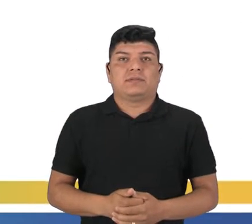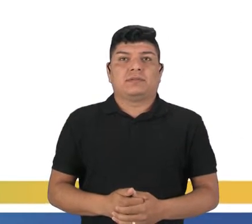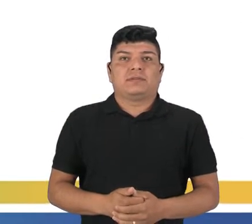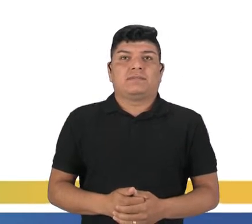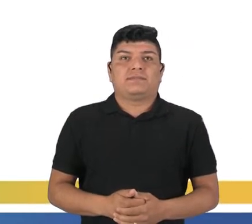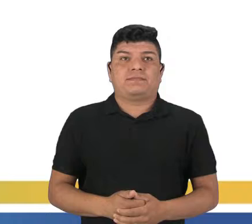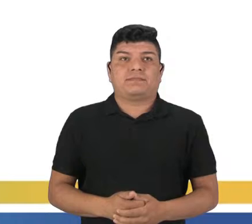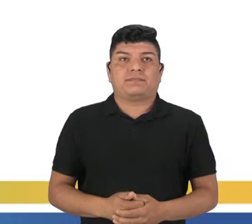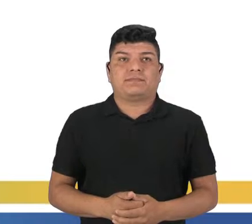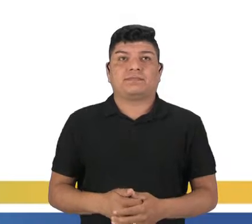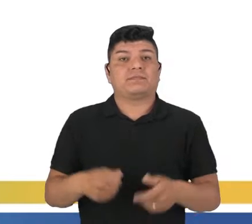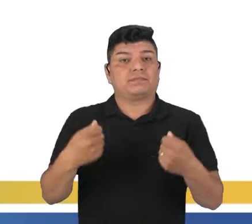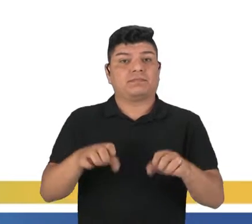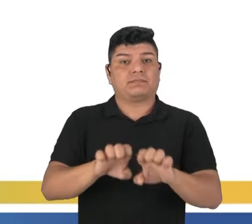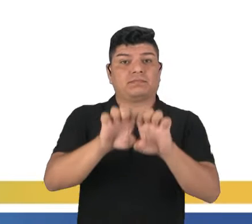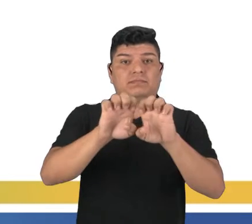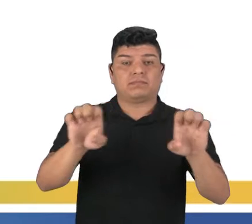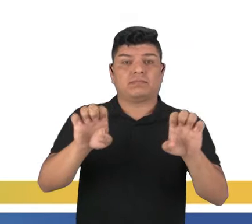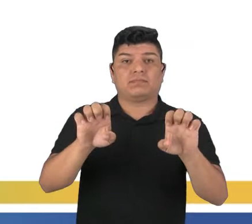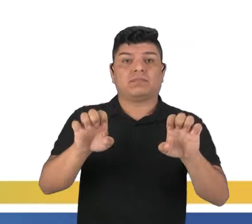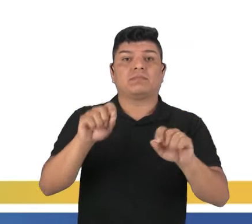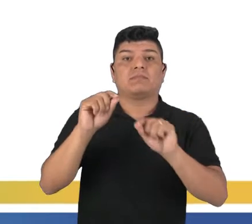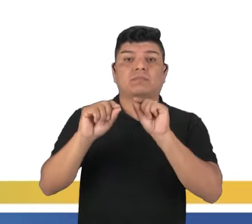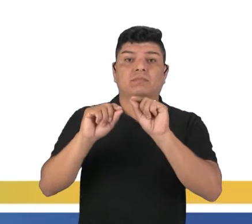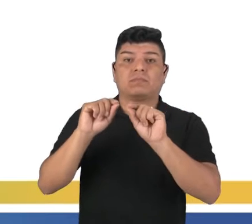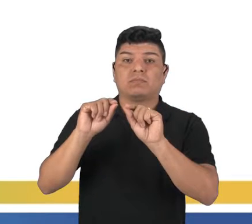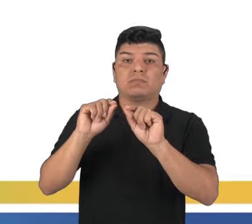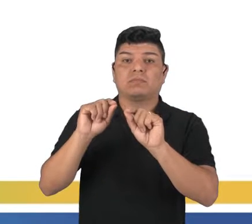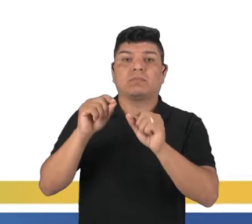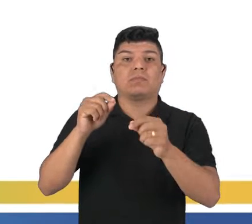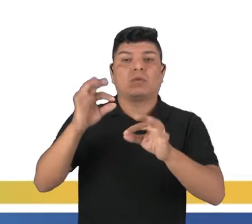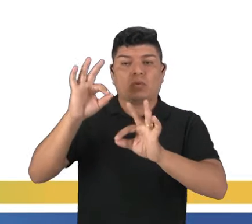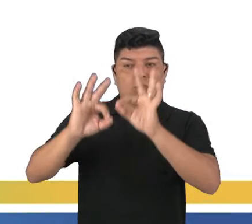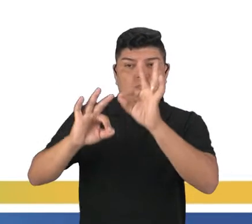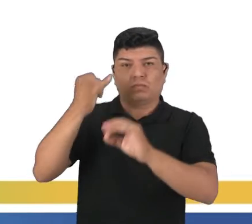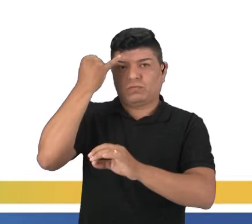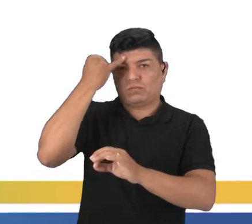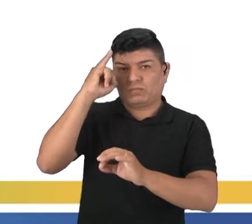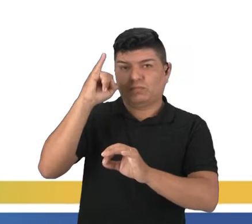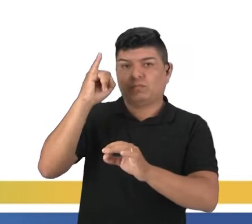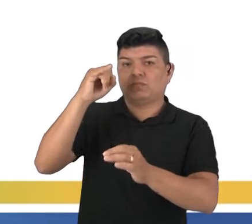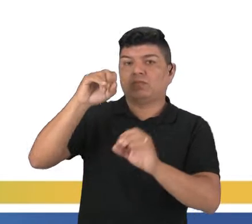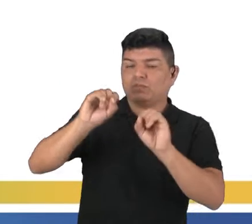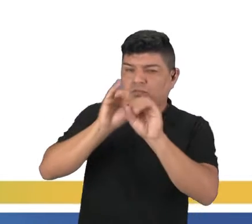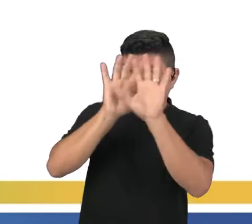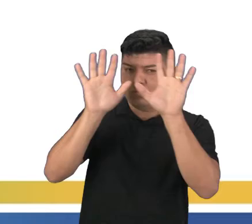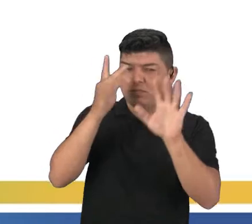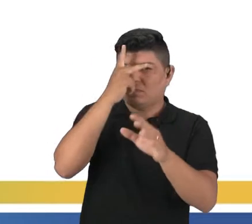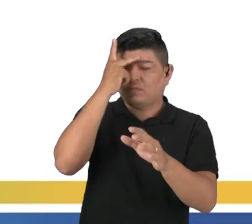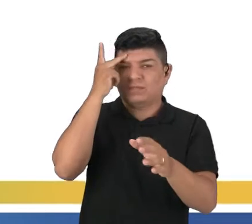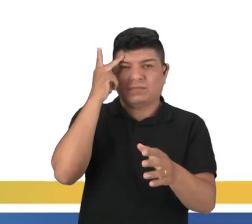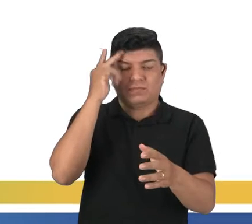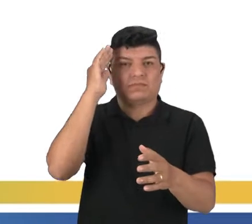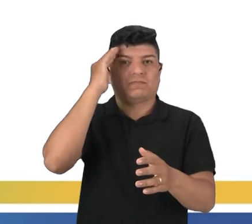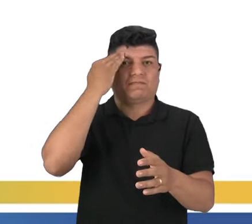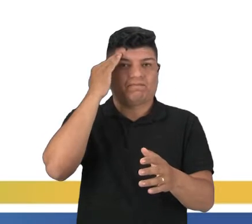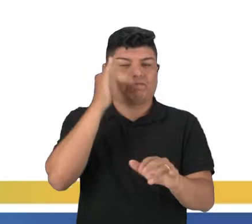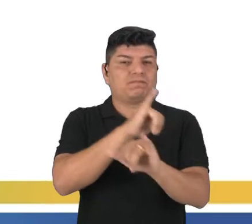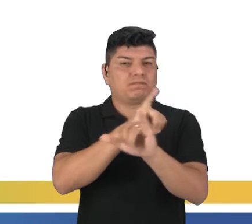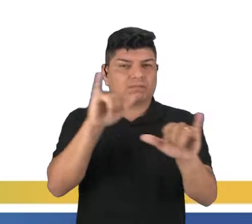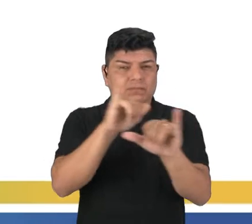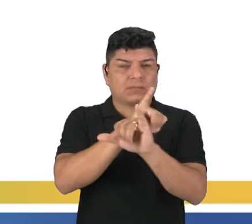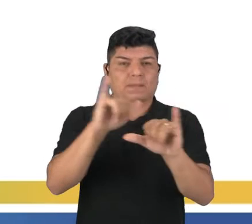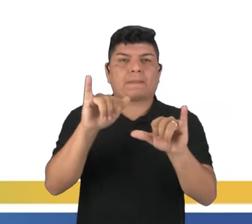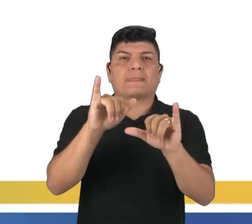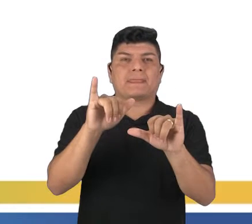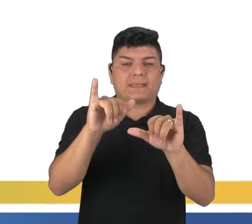O texto expositivo ele deve manter uma hierarquia clara, ou seja, uma ordem de ideias ali clara, para que o leitor ele entenda a mensagem